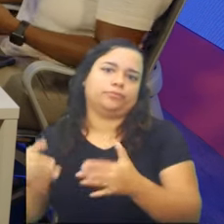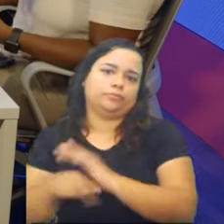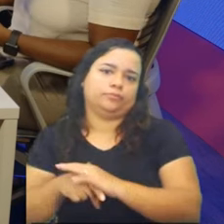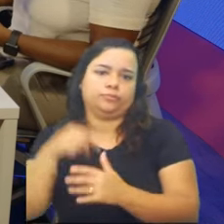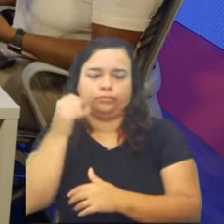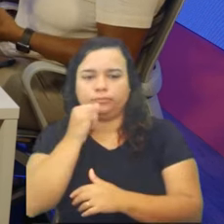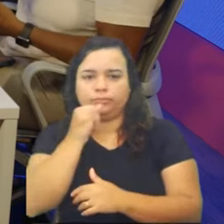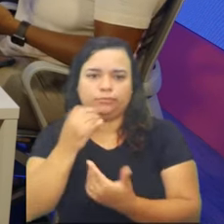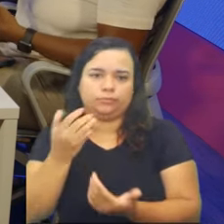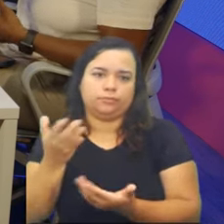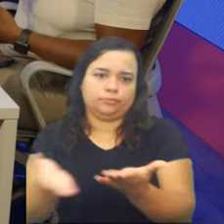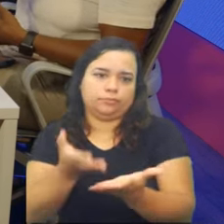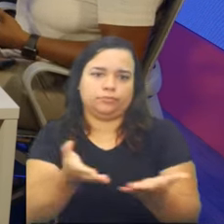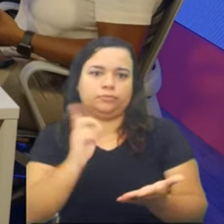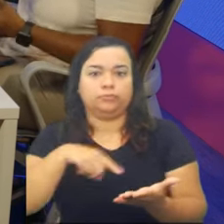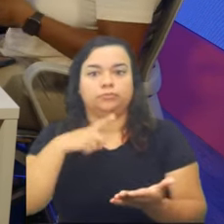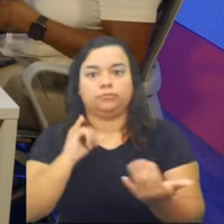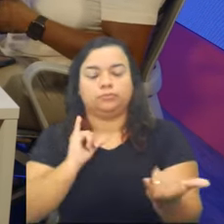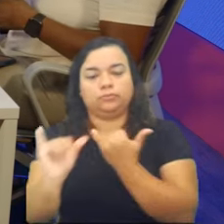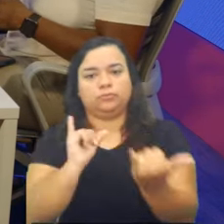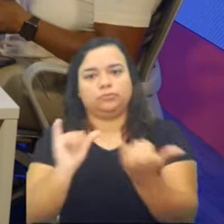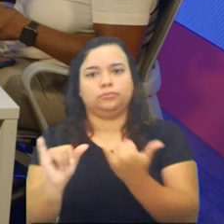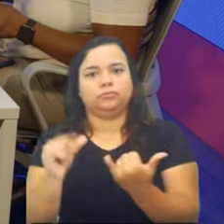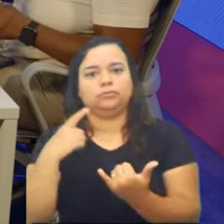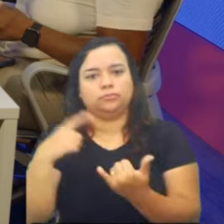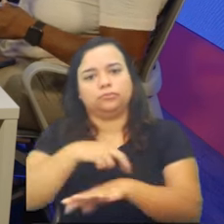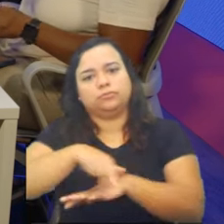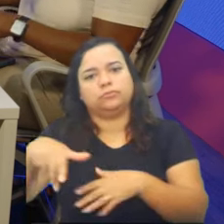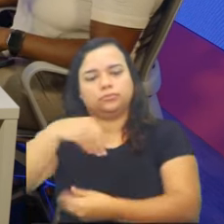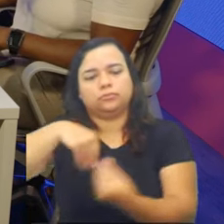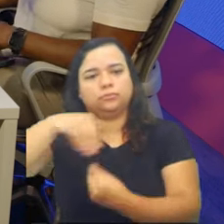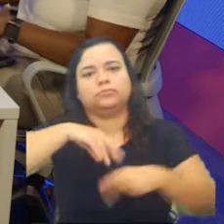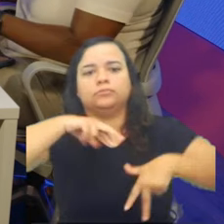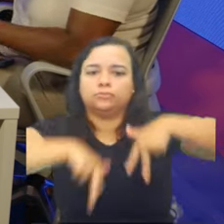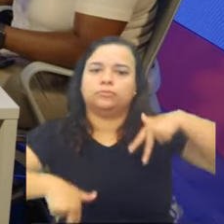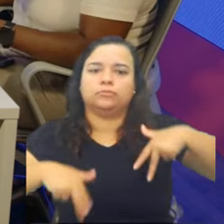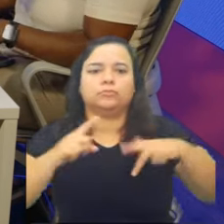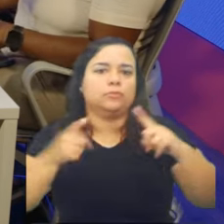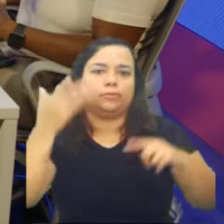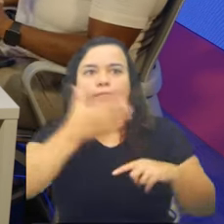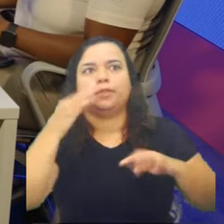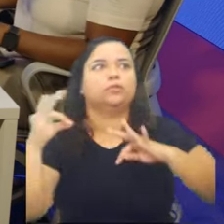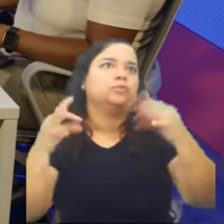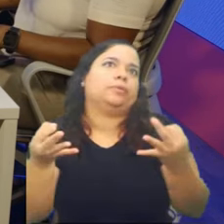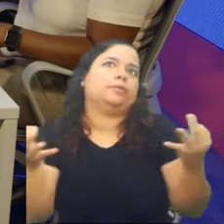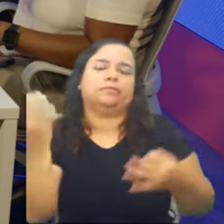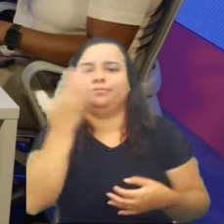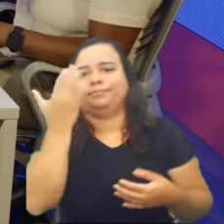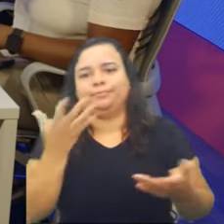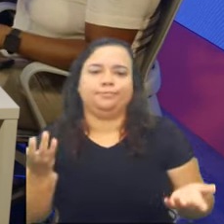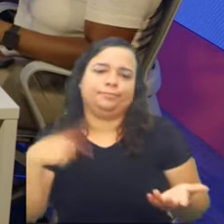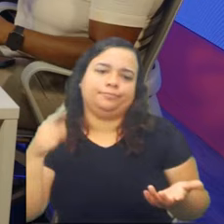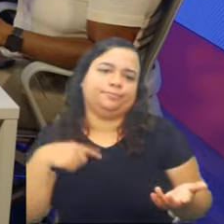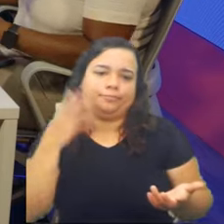de uma forma pras mulheres e aqui Carol a gente né a gente tem essa interseccionalidade né de de gênero não vou ver o mundo a gente tá